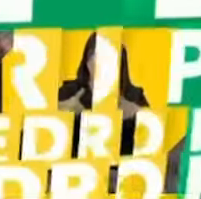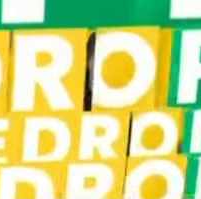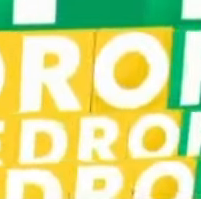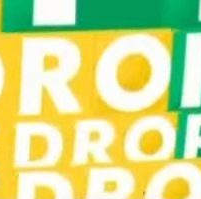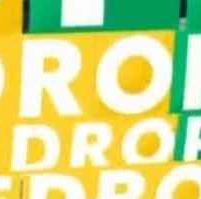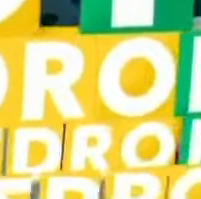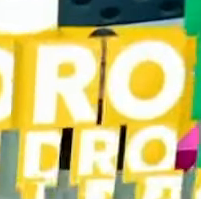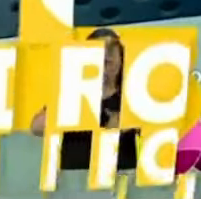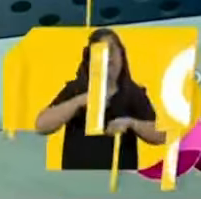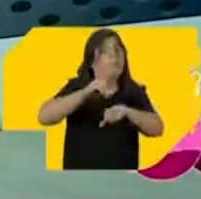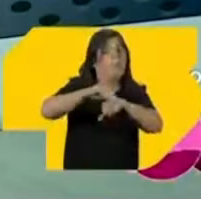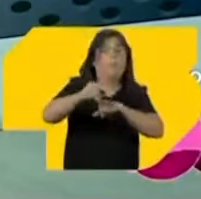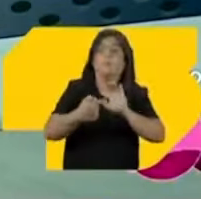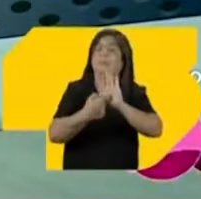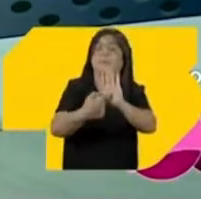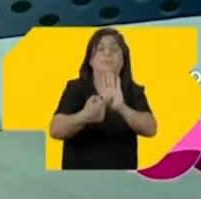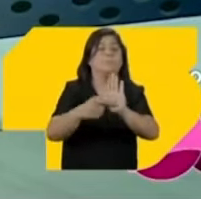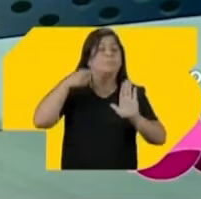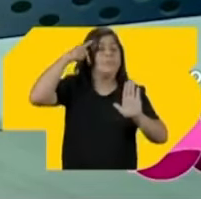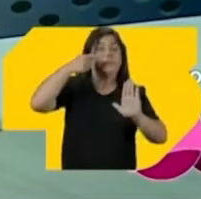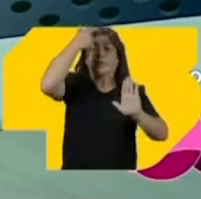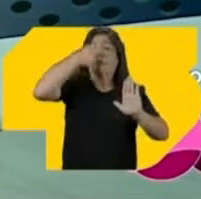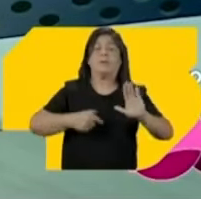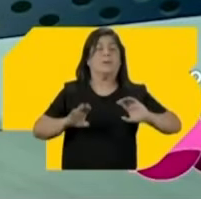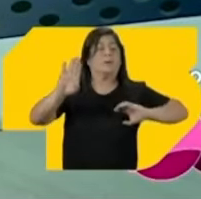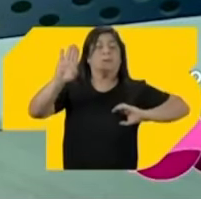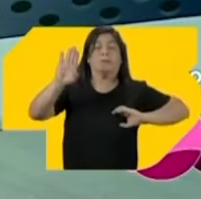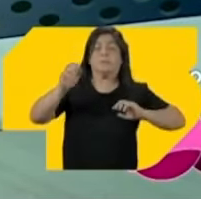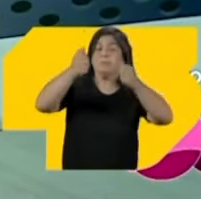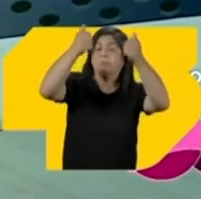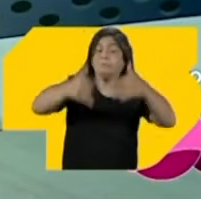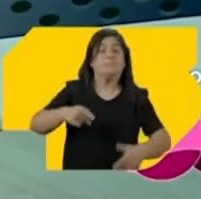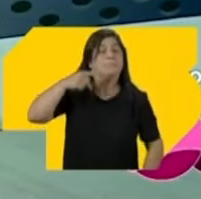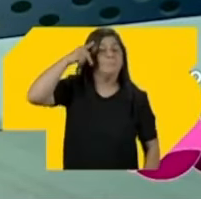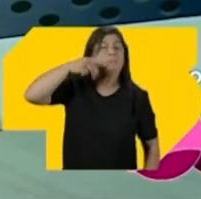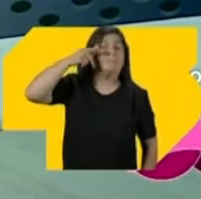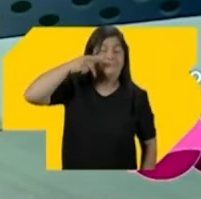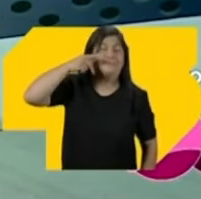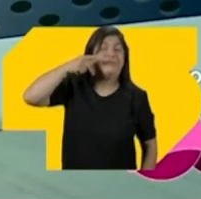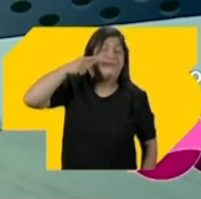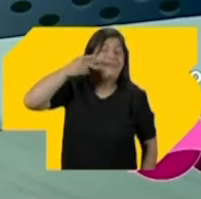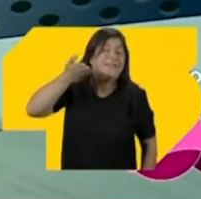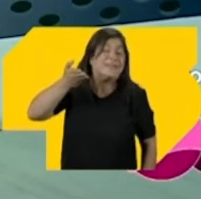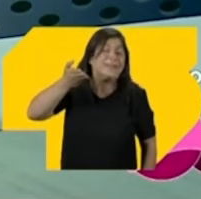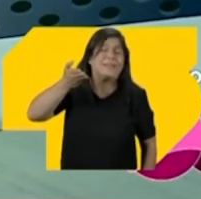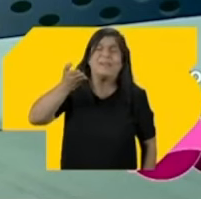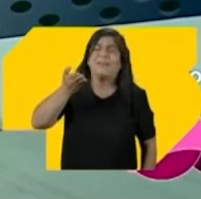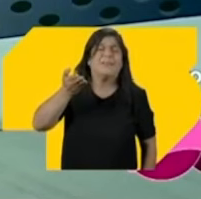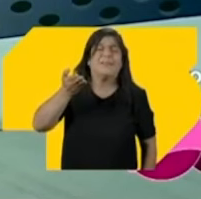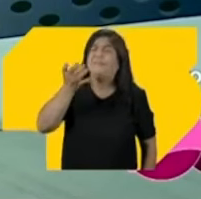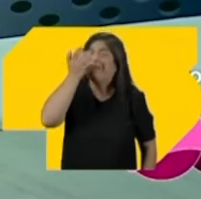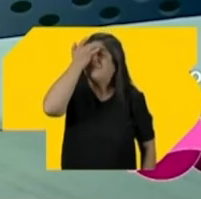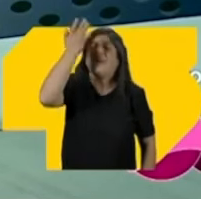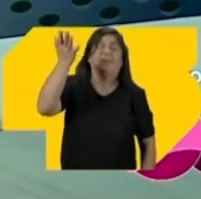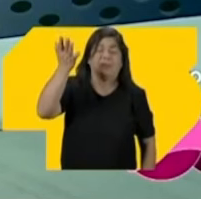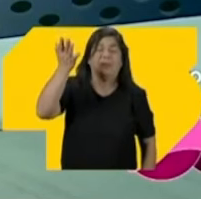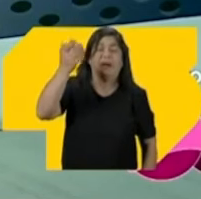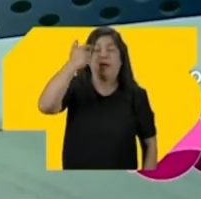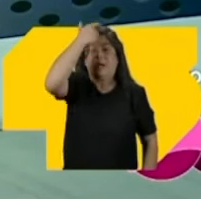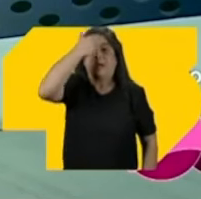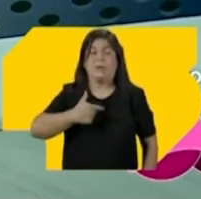mercado de trabalho. Eu quero falar da Paraíba. Eu sou candidato a governador da Paraíba para falar da Paraíba. Isso é até fácil de entender. Eu